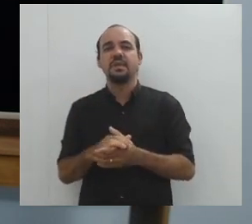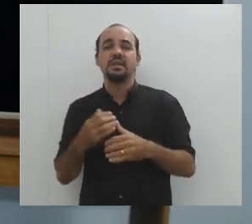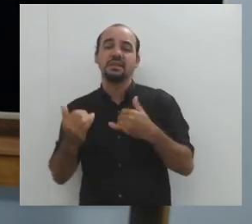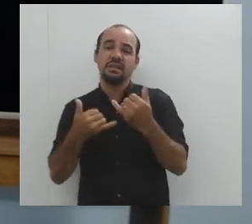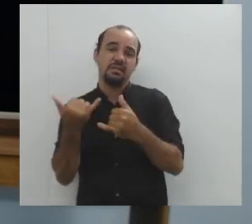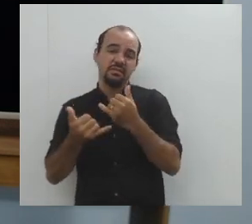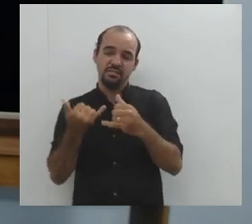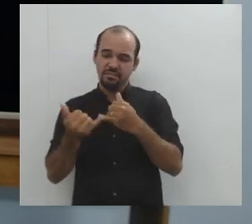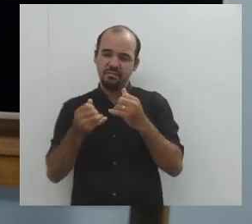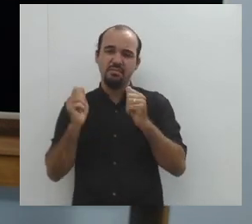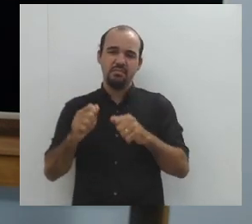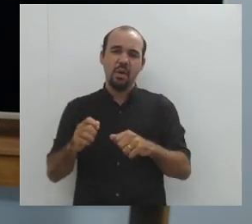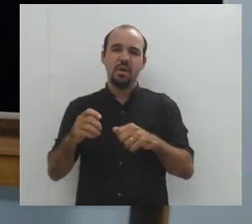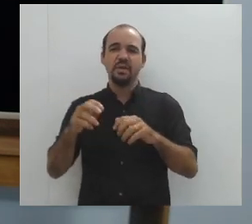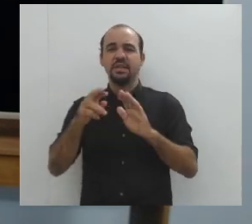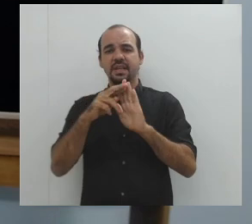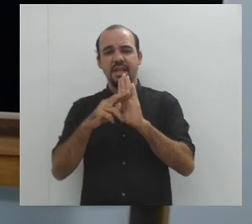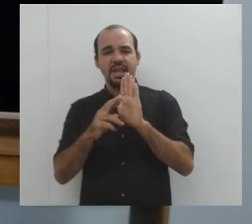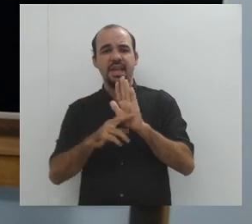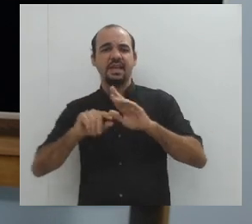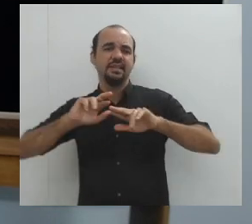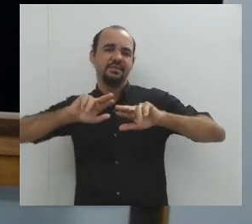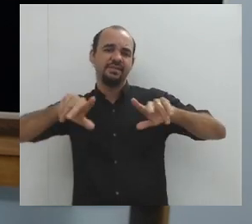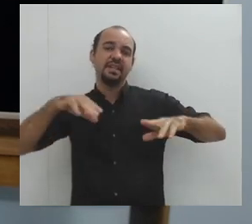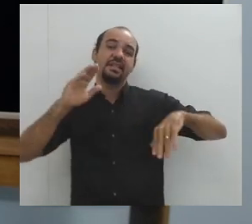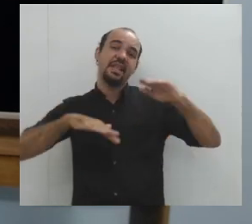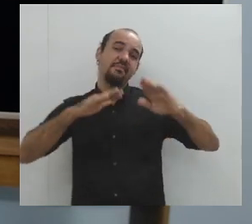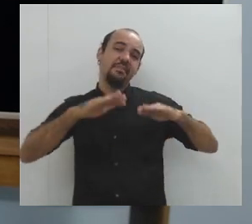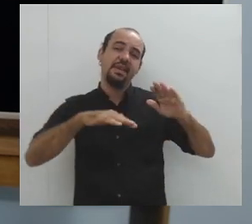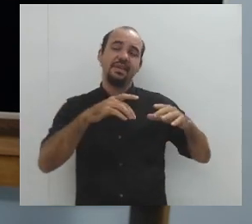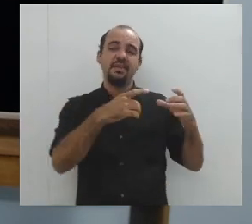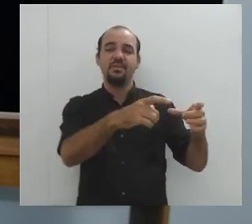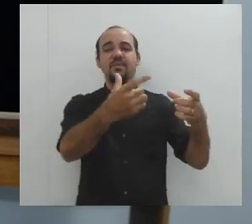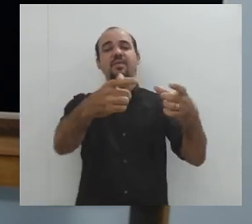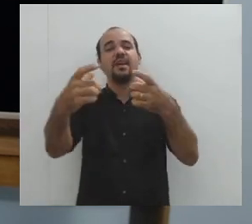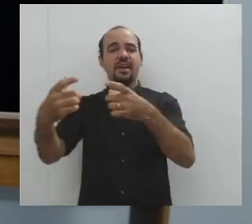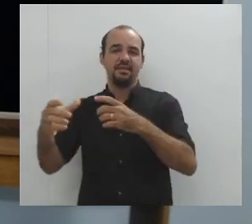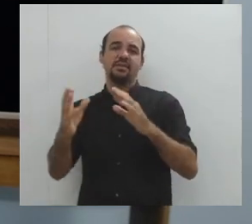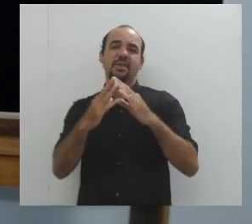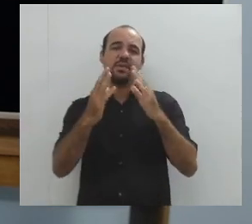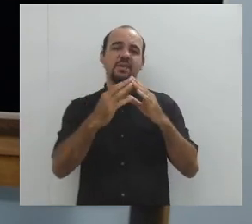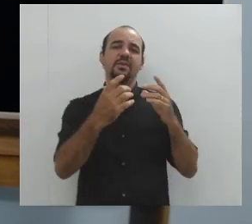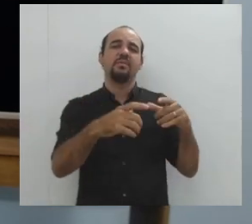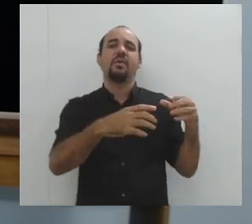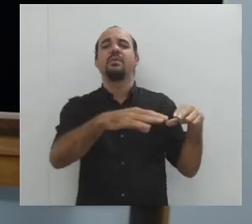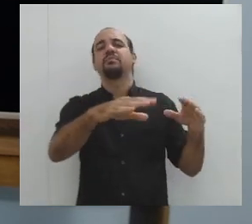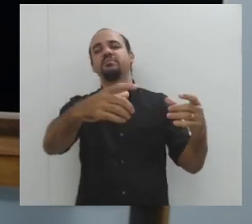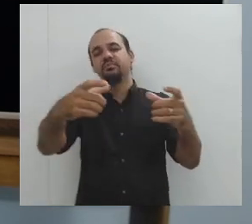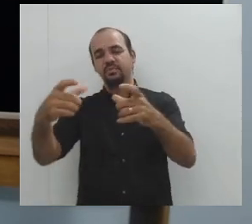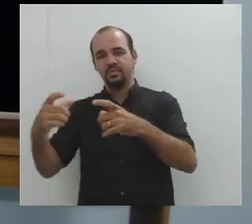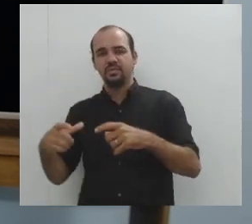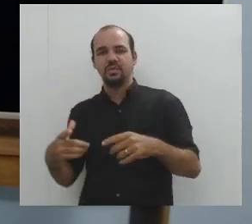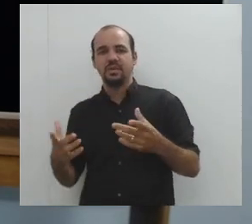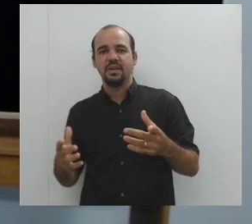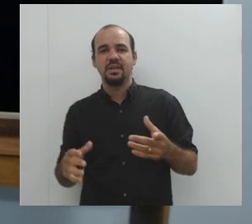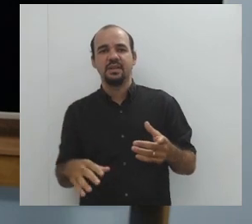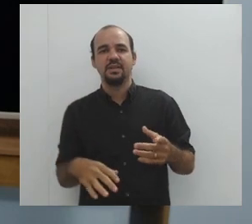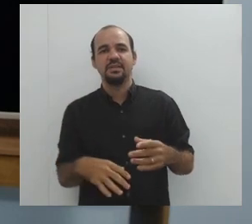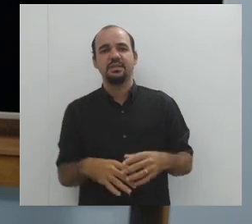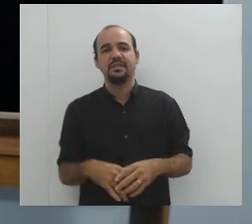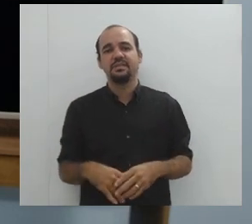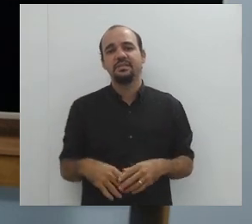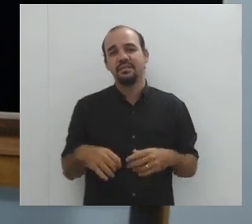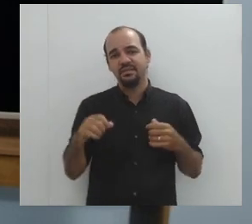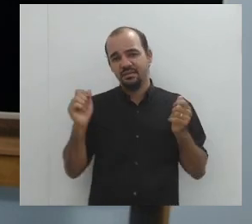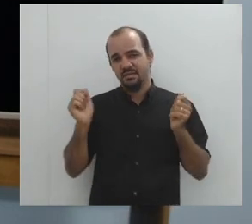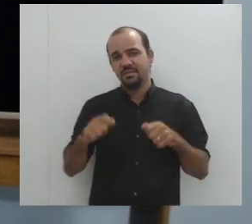inclusive ao grupo que estiver participando, isso já nos remete a pessoas com dificuldade de